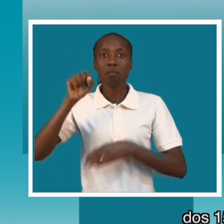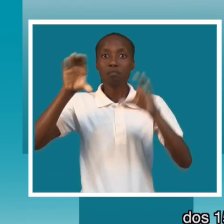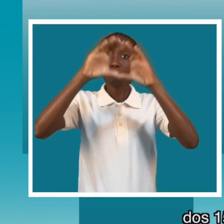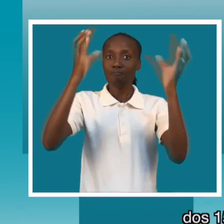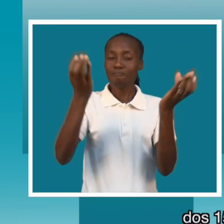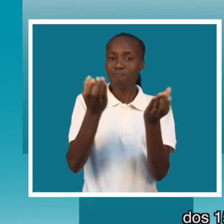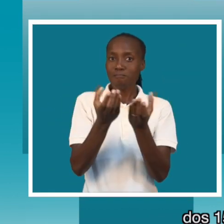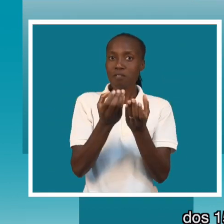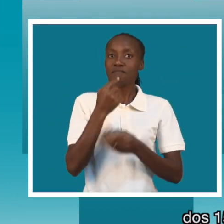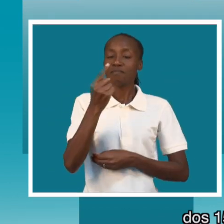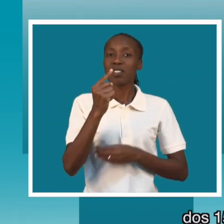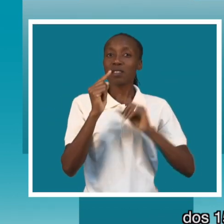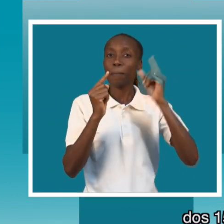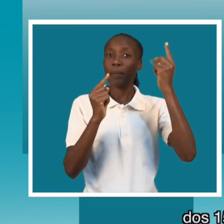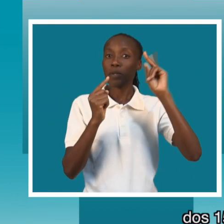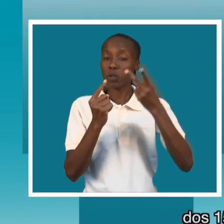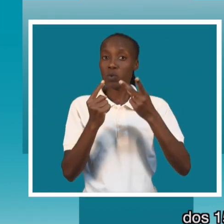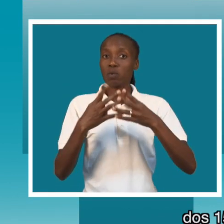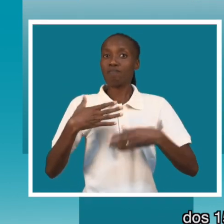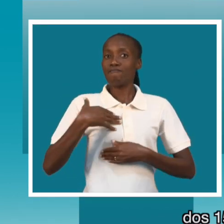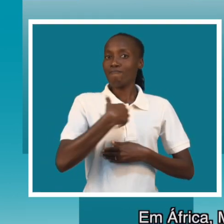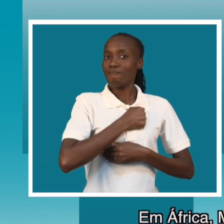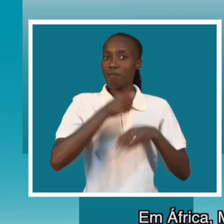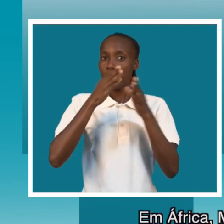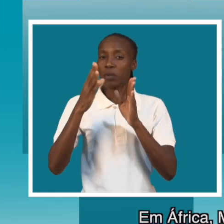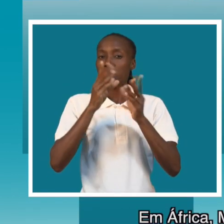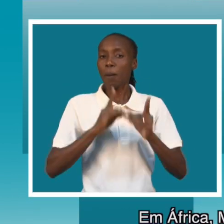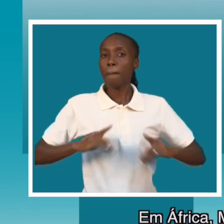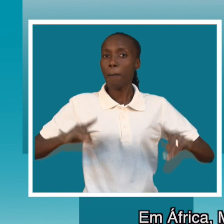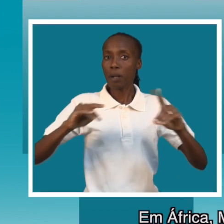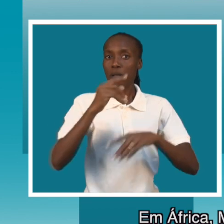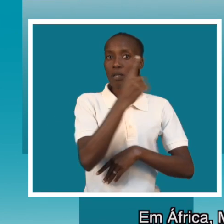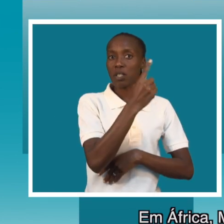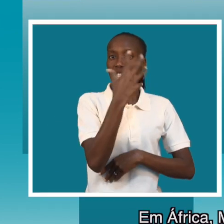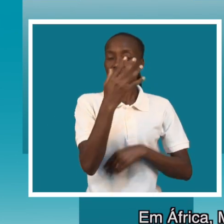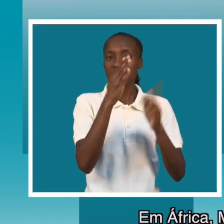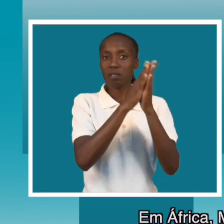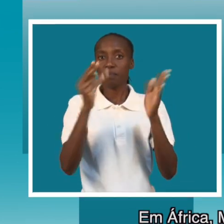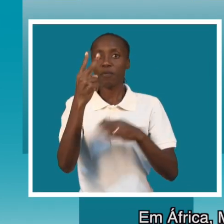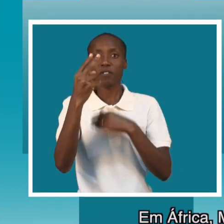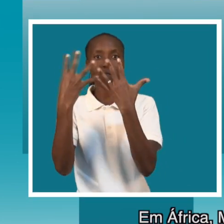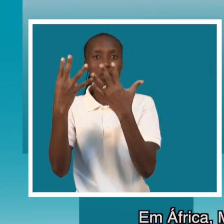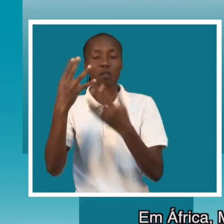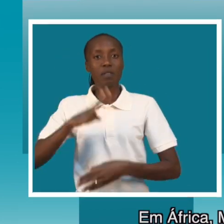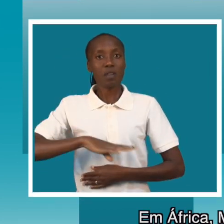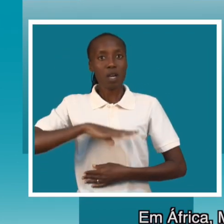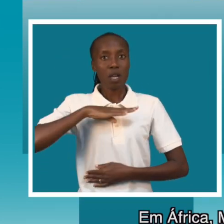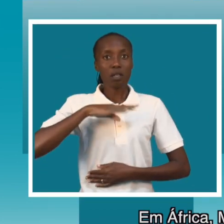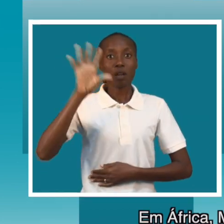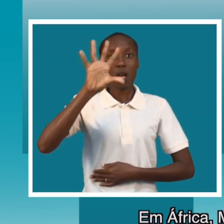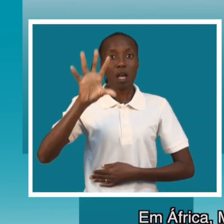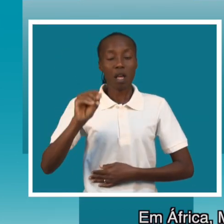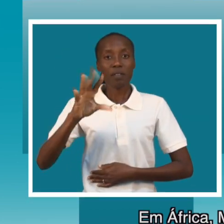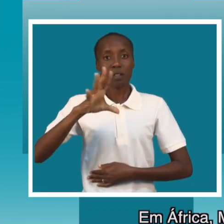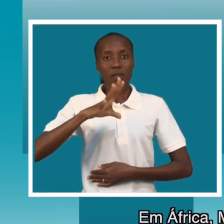morte da população dos 15 aos 29 anos. Em África, Moçambique tem a maior taxa de suicídio, com 17 casos em cada